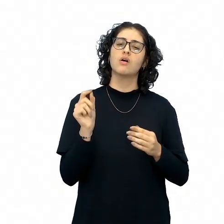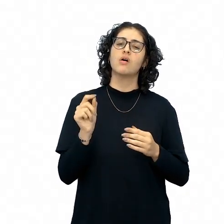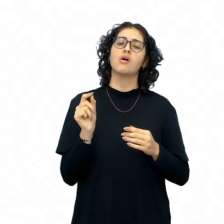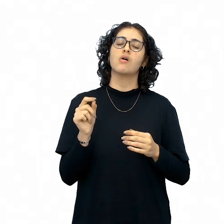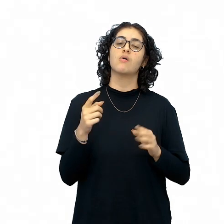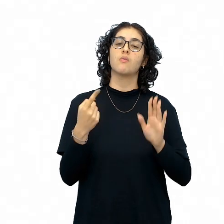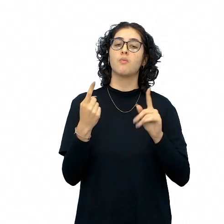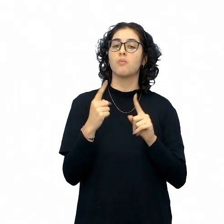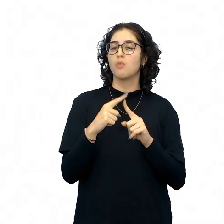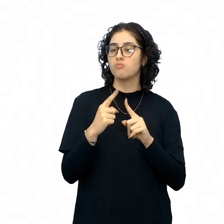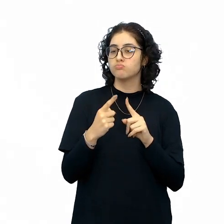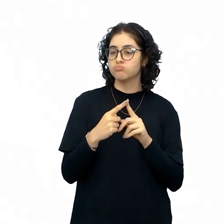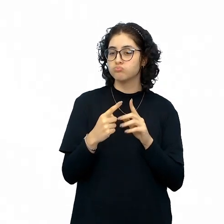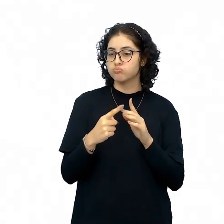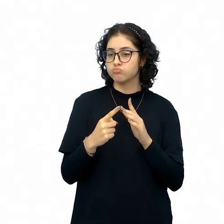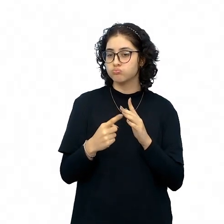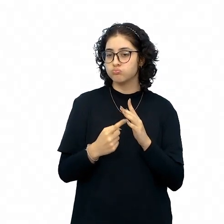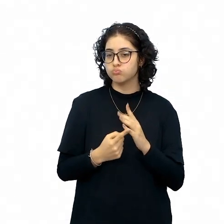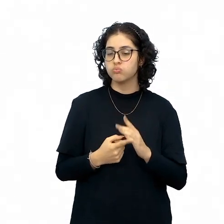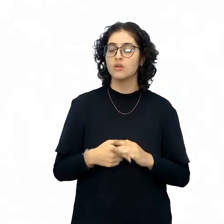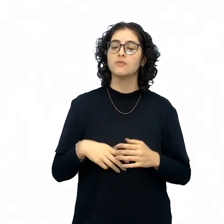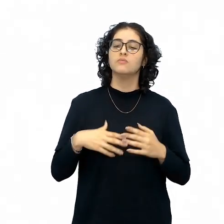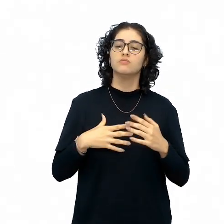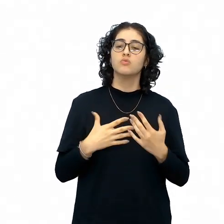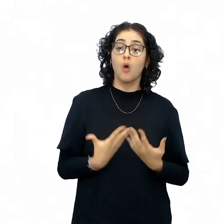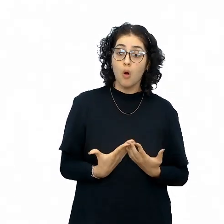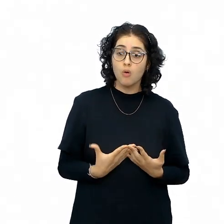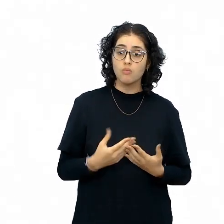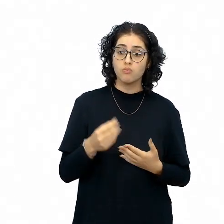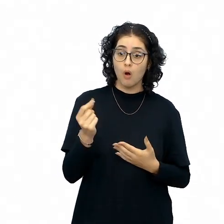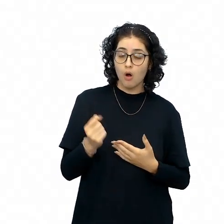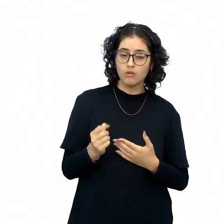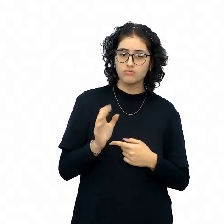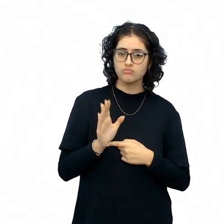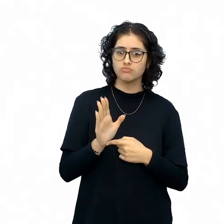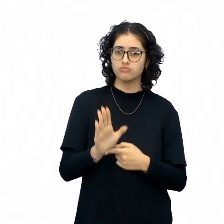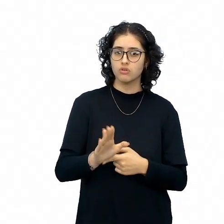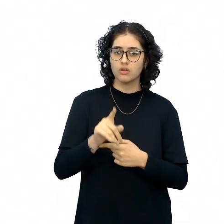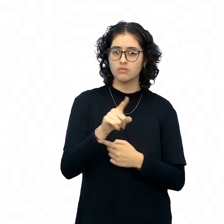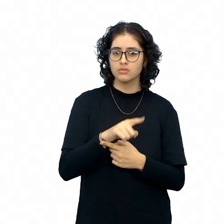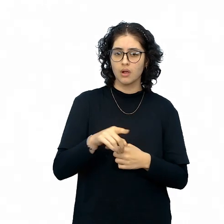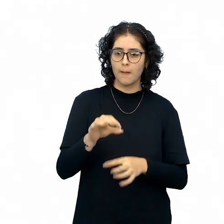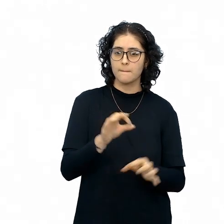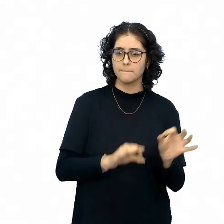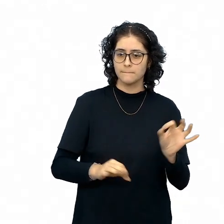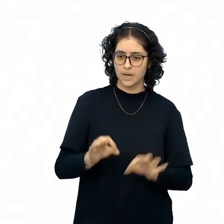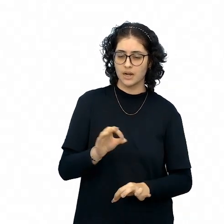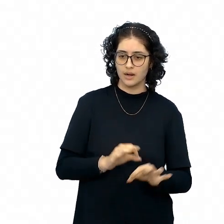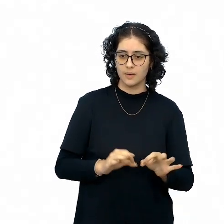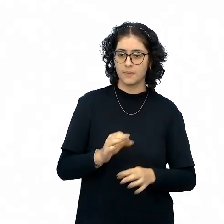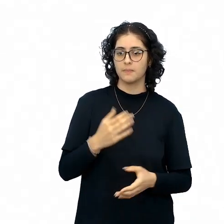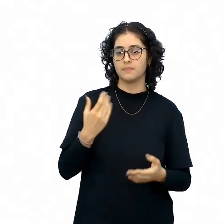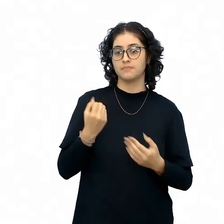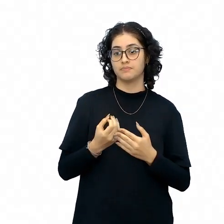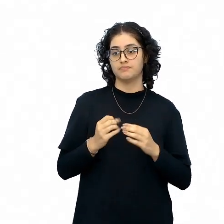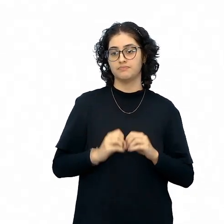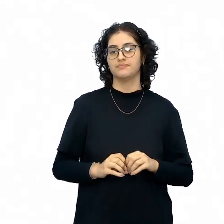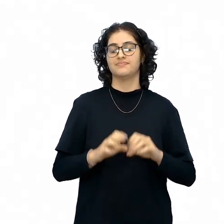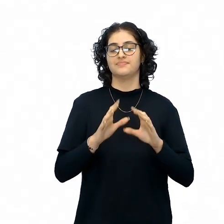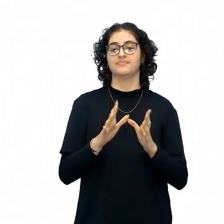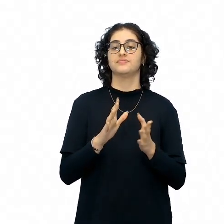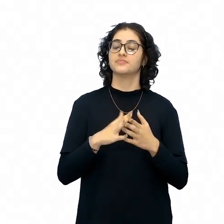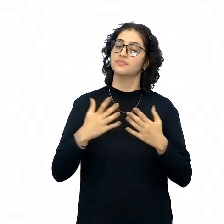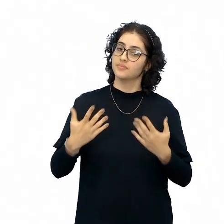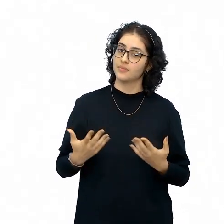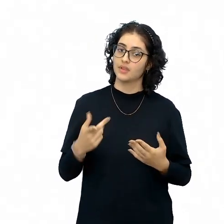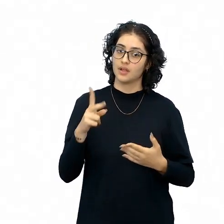alguns pontos interessantes e que podem auxiliá-los, então, no planejamento para a aplicação dessa sequência.